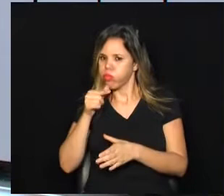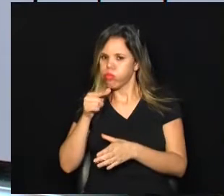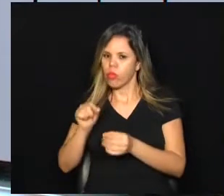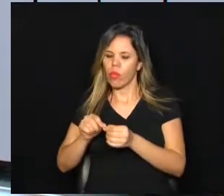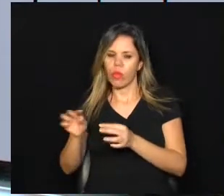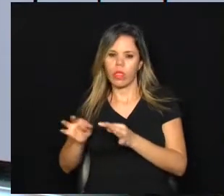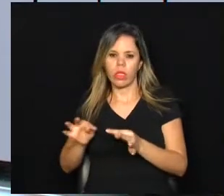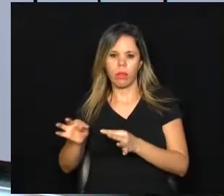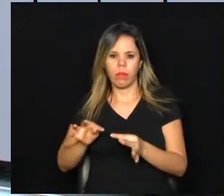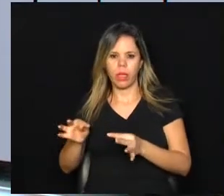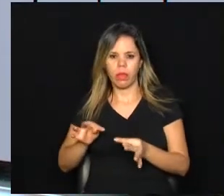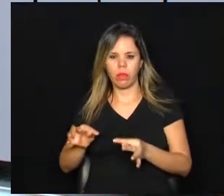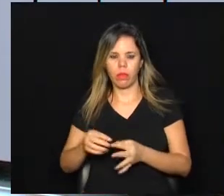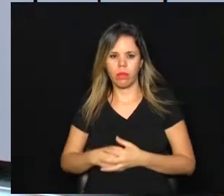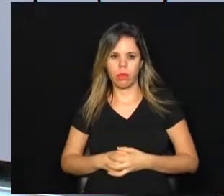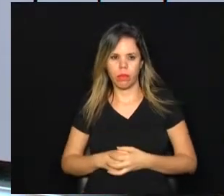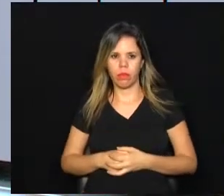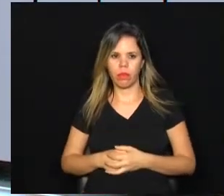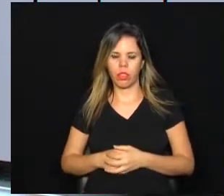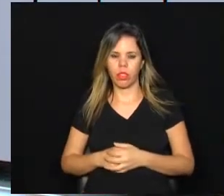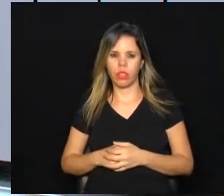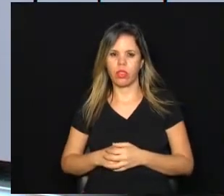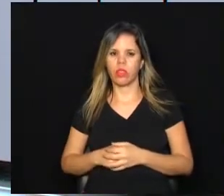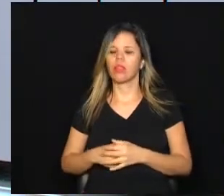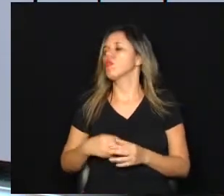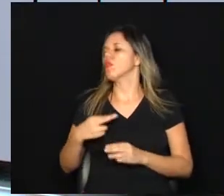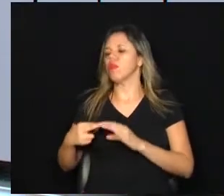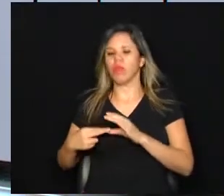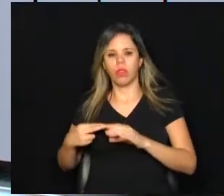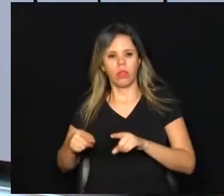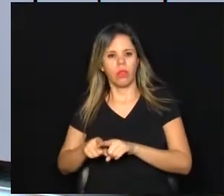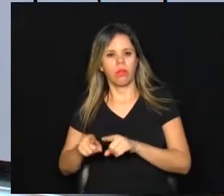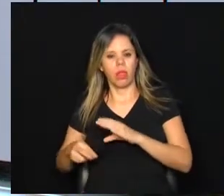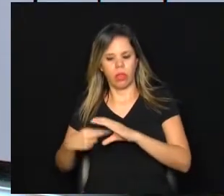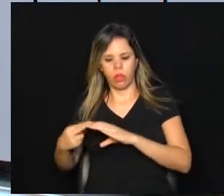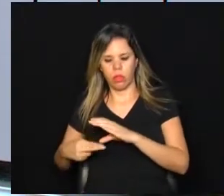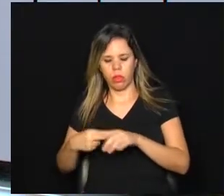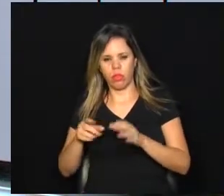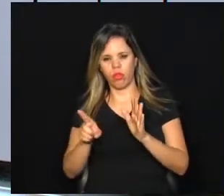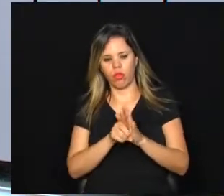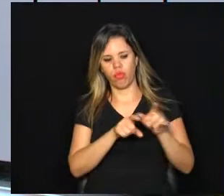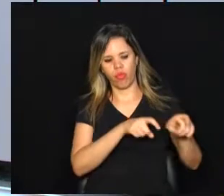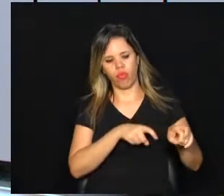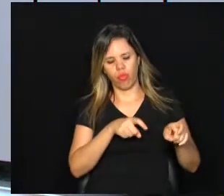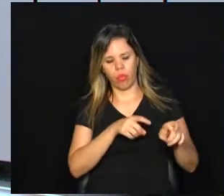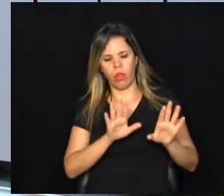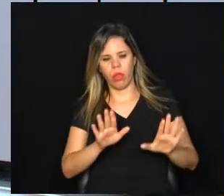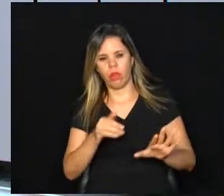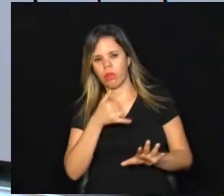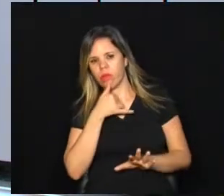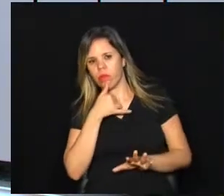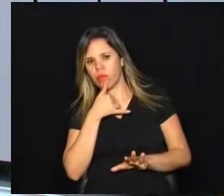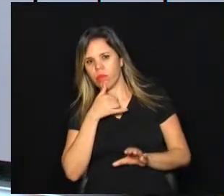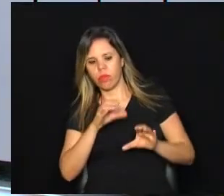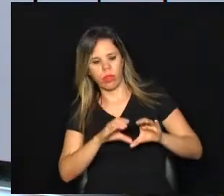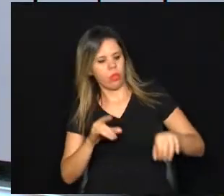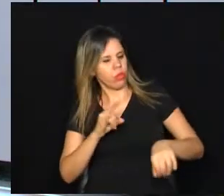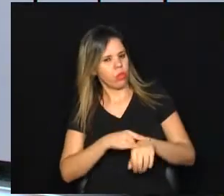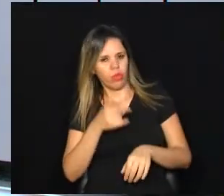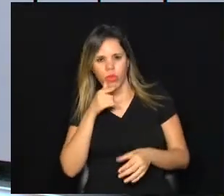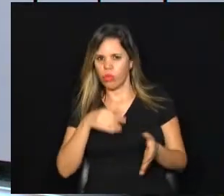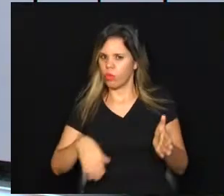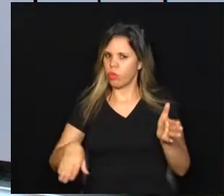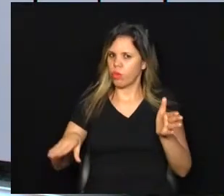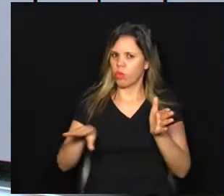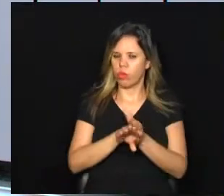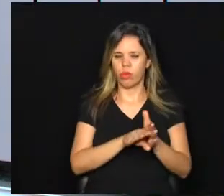de tratamento ecológico nas propriedades rurais, né? Porque, infelizmente, a rede de esgoto não consegue chegar muitas vezes